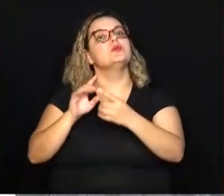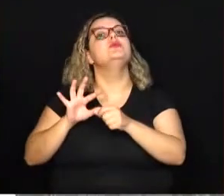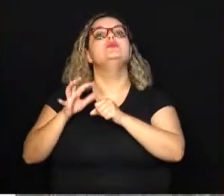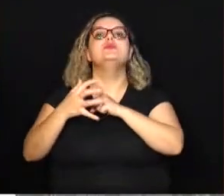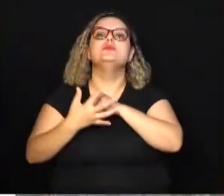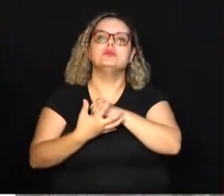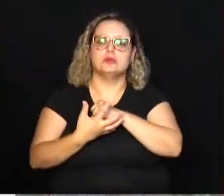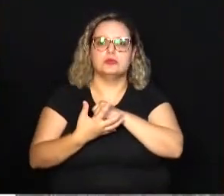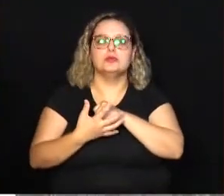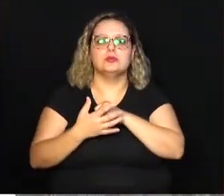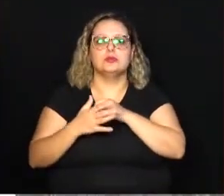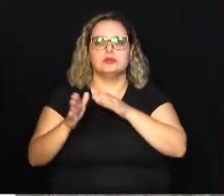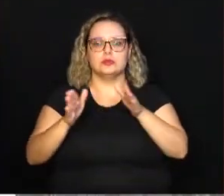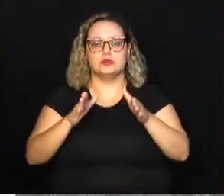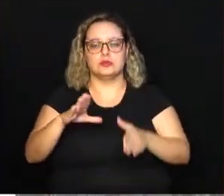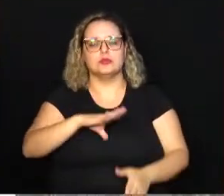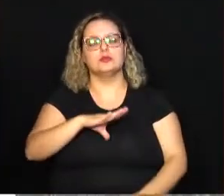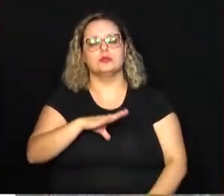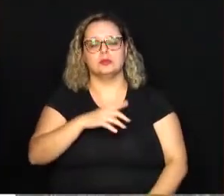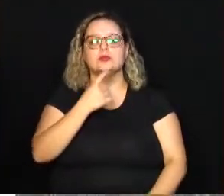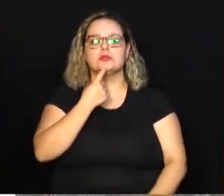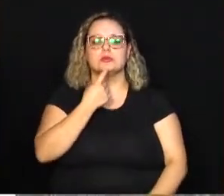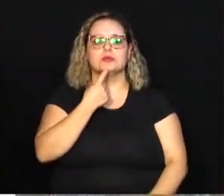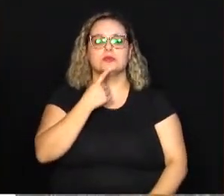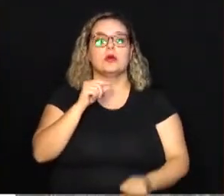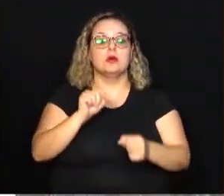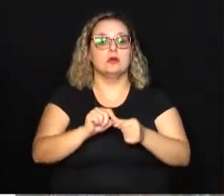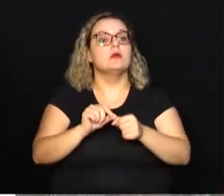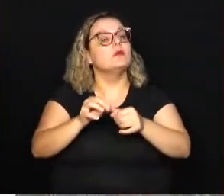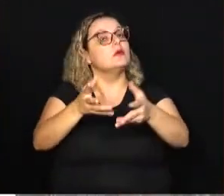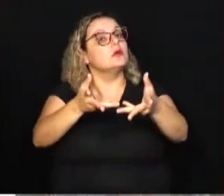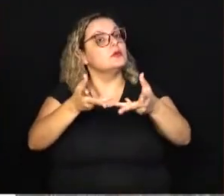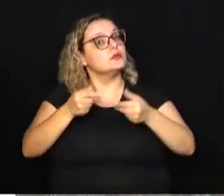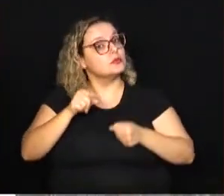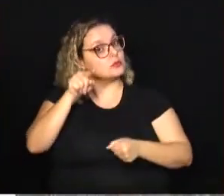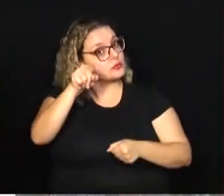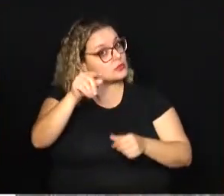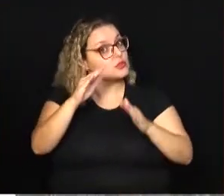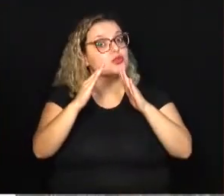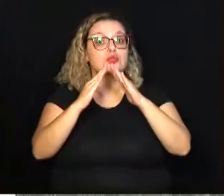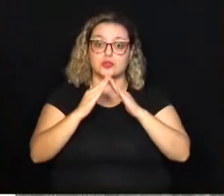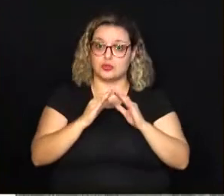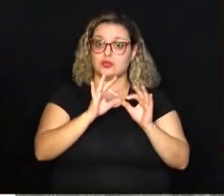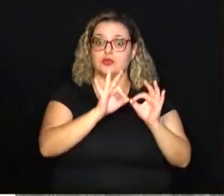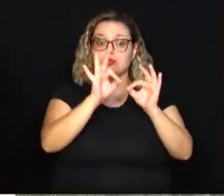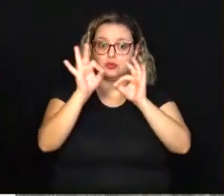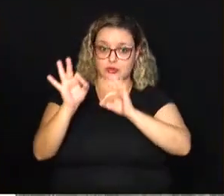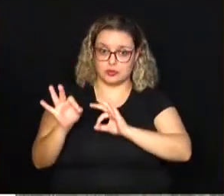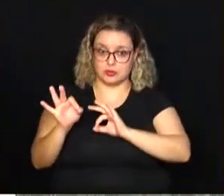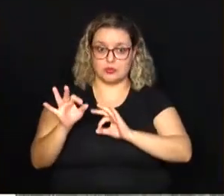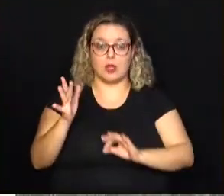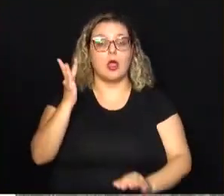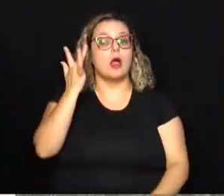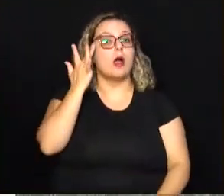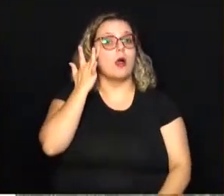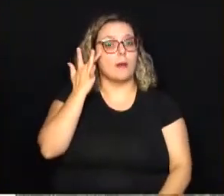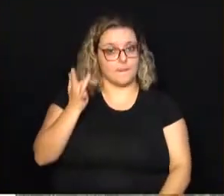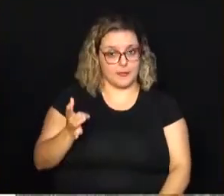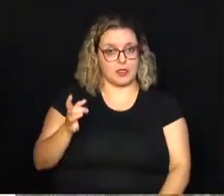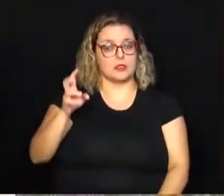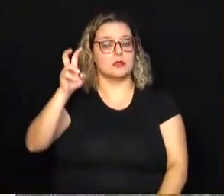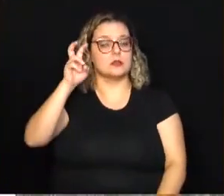Covid-19 no nosso município. Faço o convite a você aí de casa, você que está nos acompanhando. Amanhã,